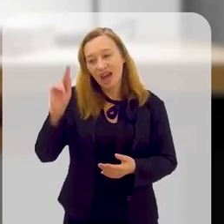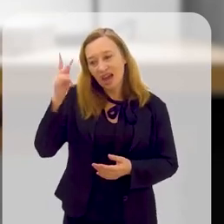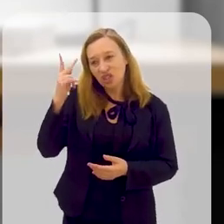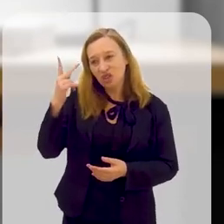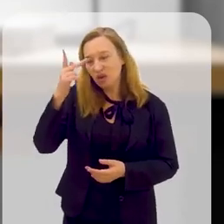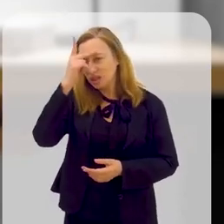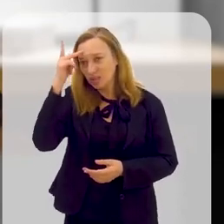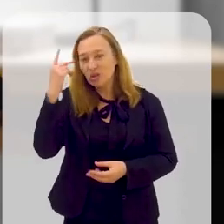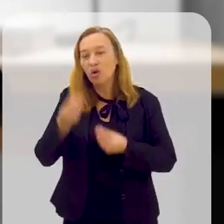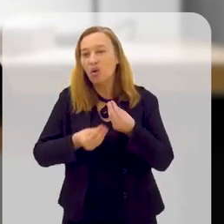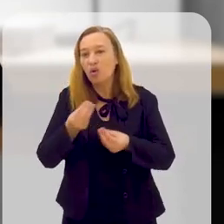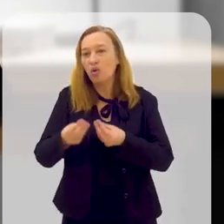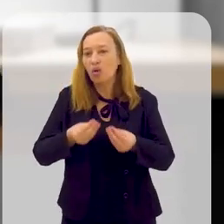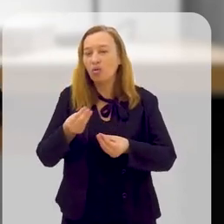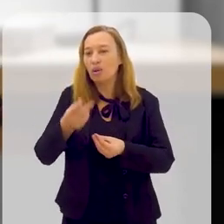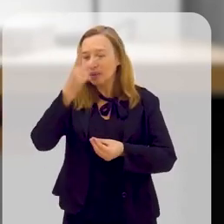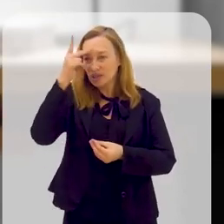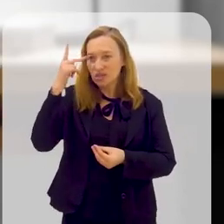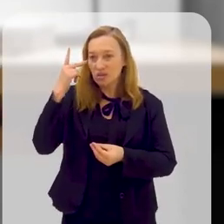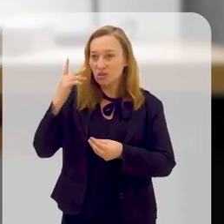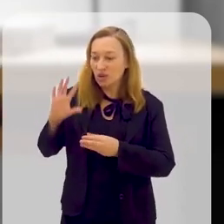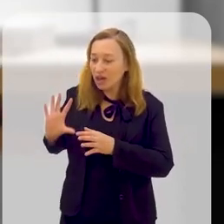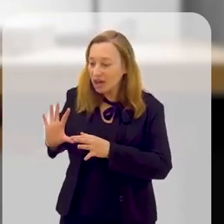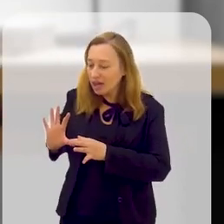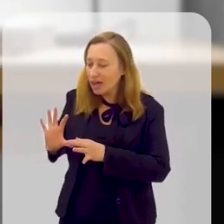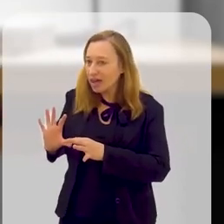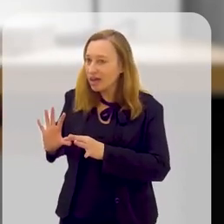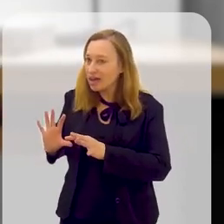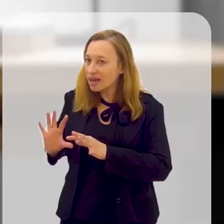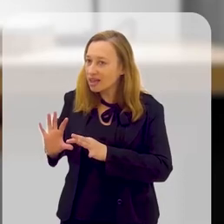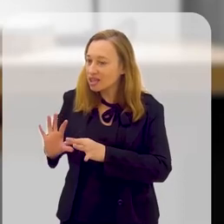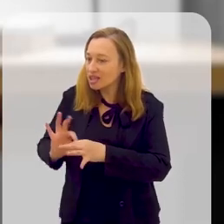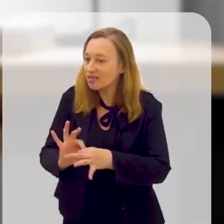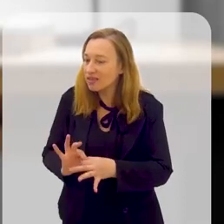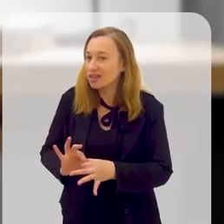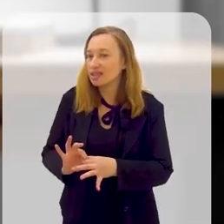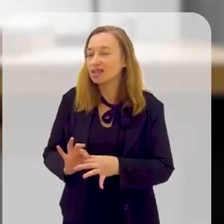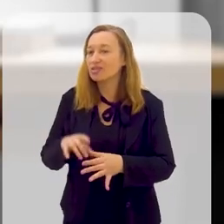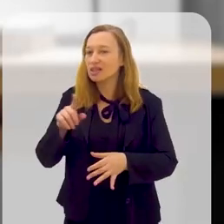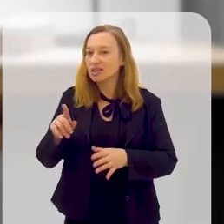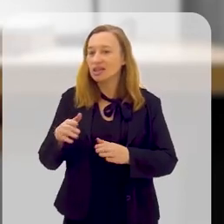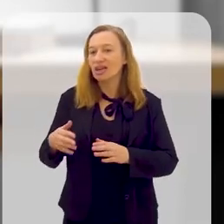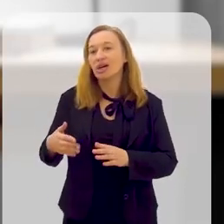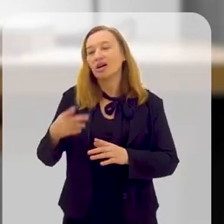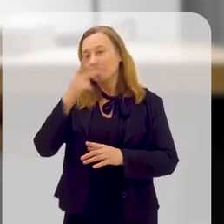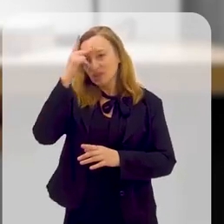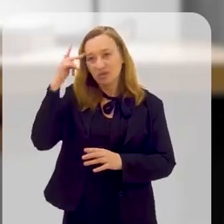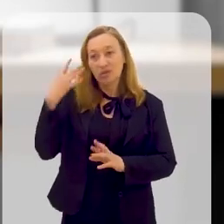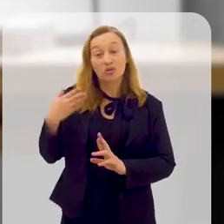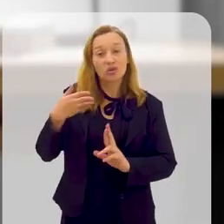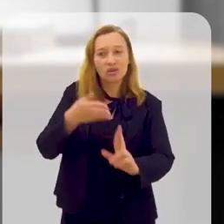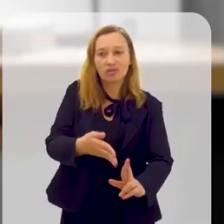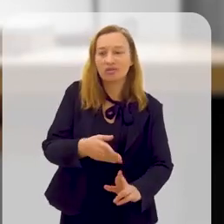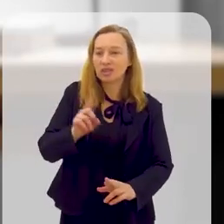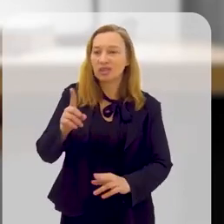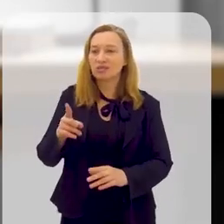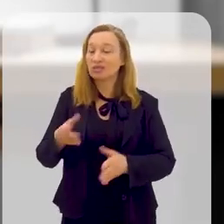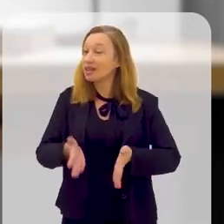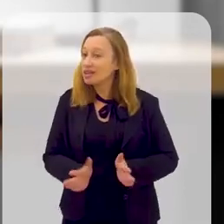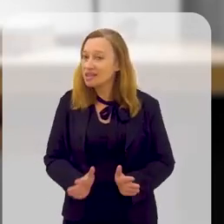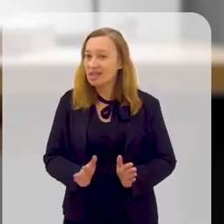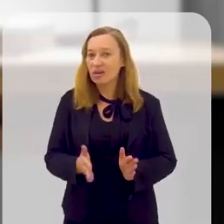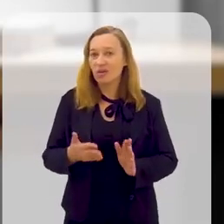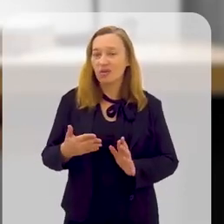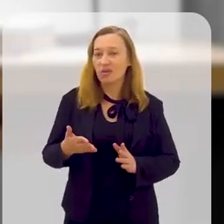vê a história da pessoa como que as pessoas a chegar lá você hoje é uma pesquisadora de referência e você